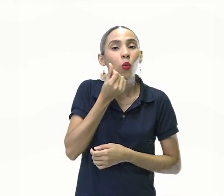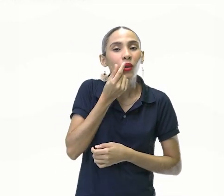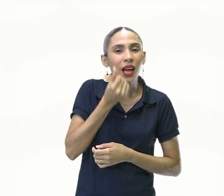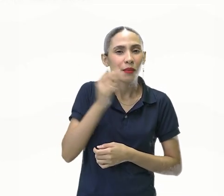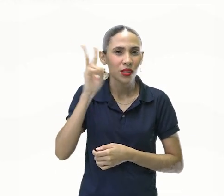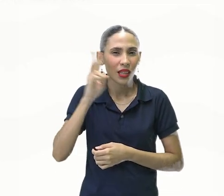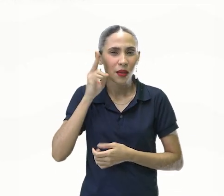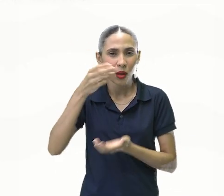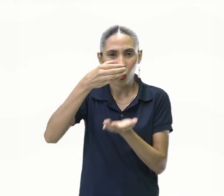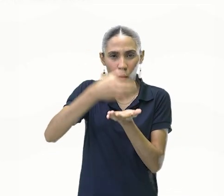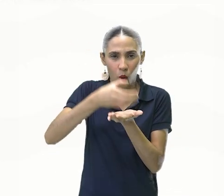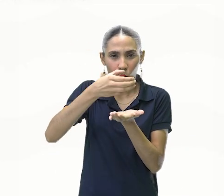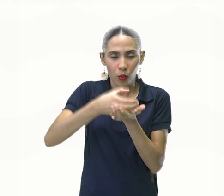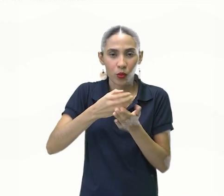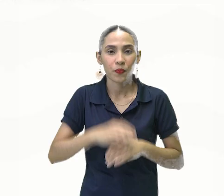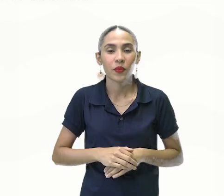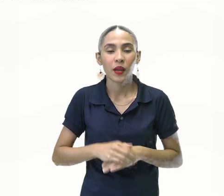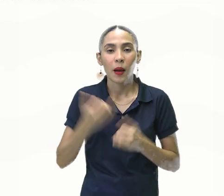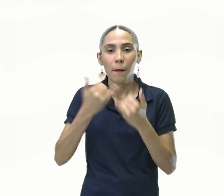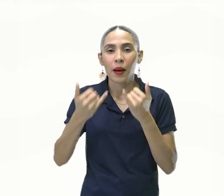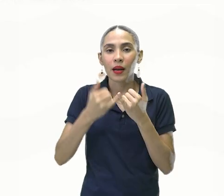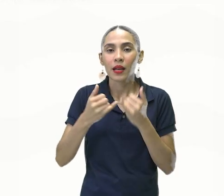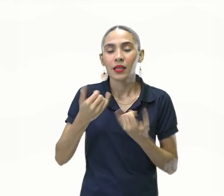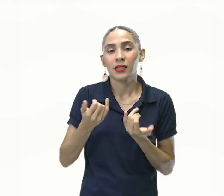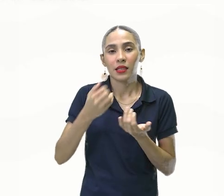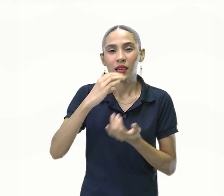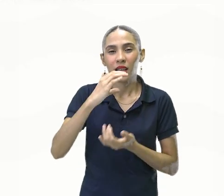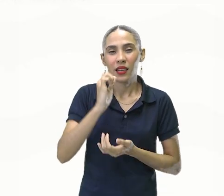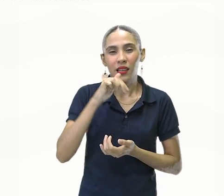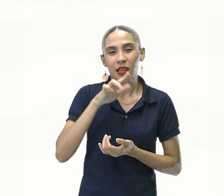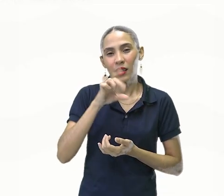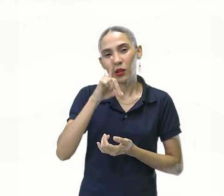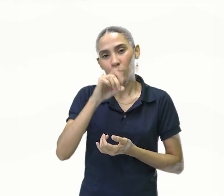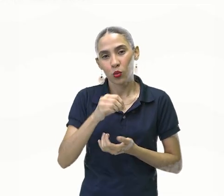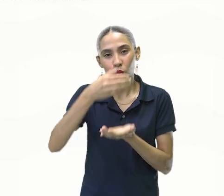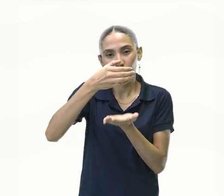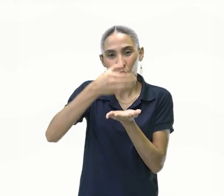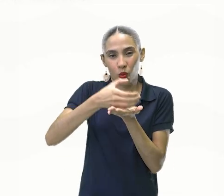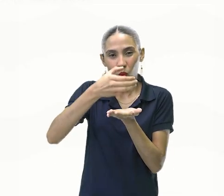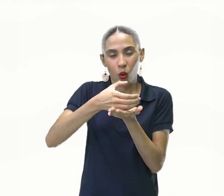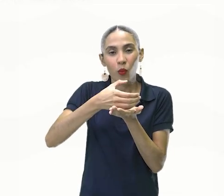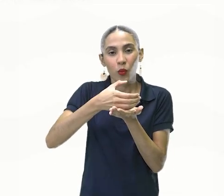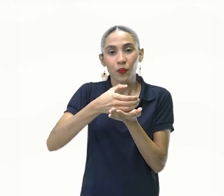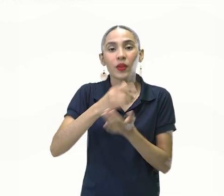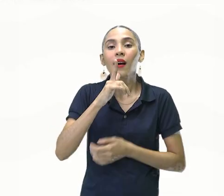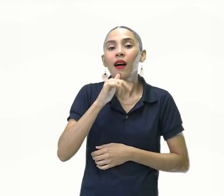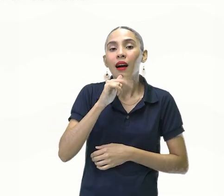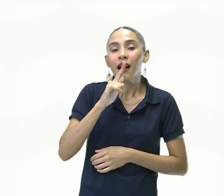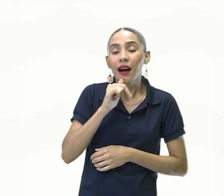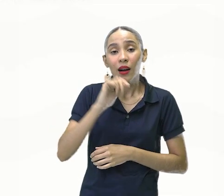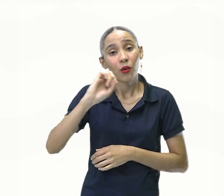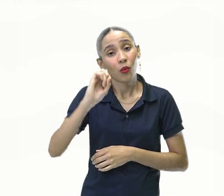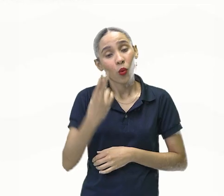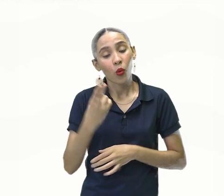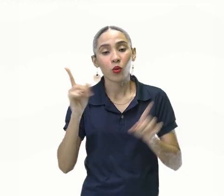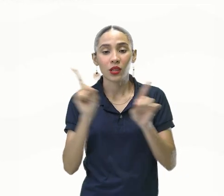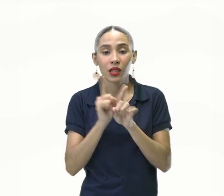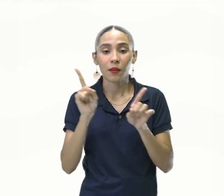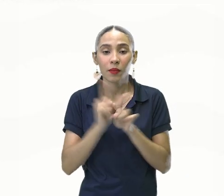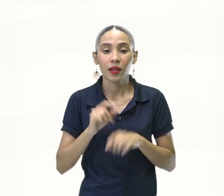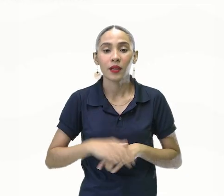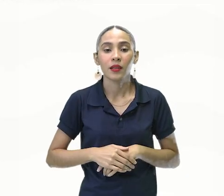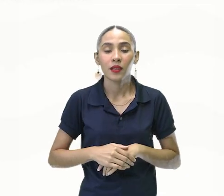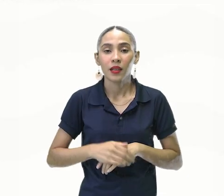vimos com o lápis, lembram? Aí o canudo que parece quebrado no copo com água,